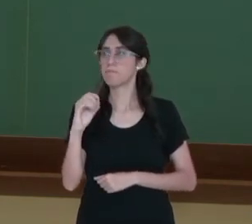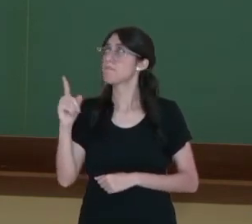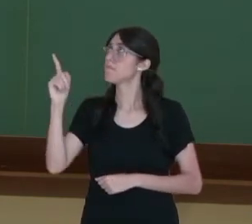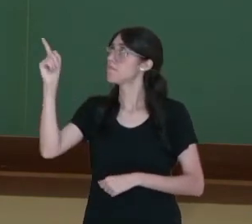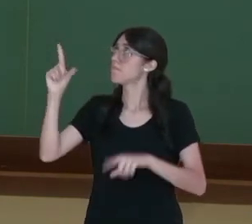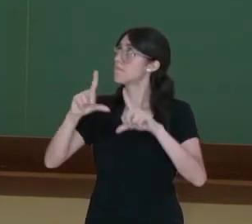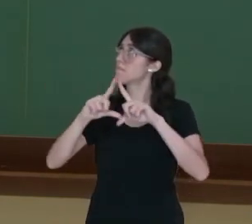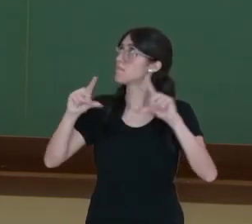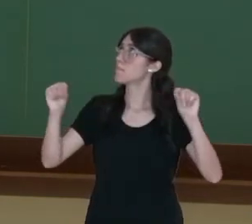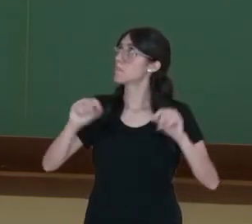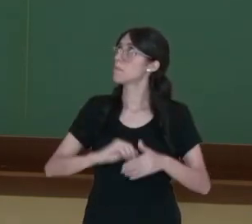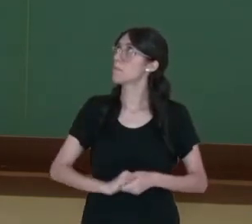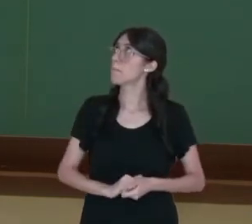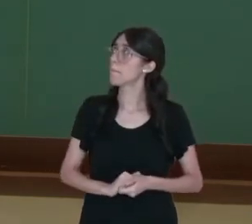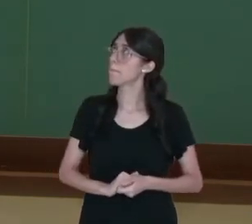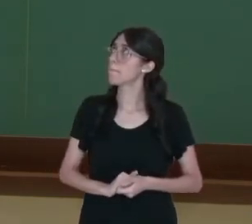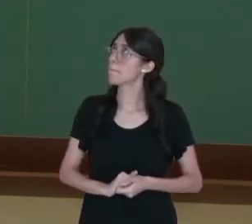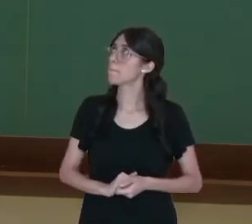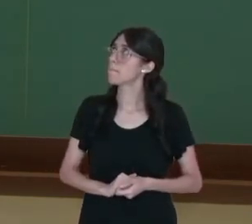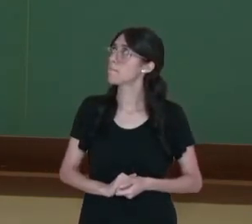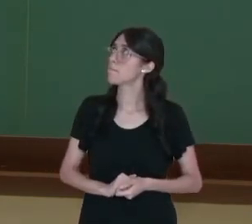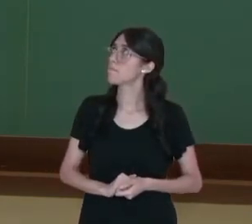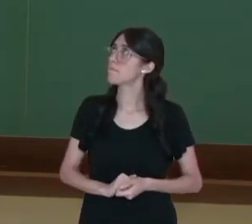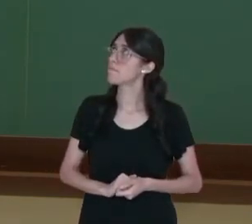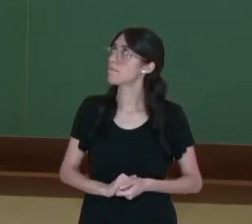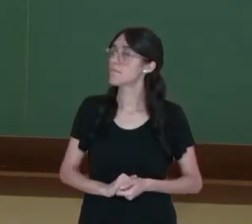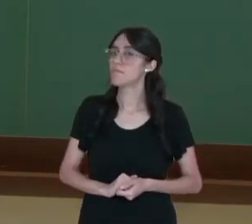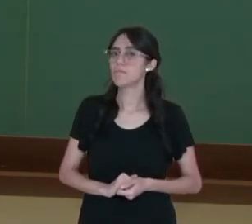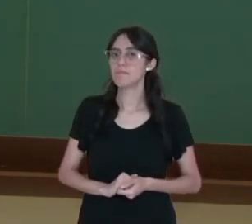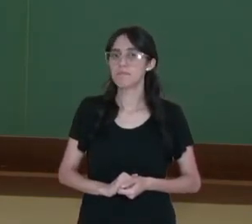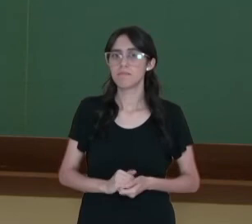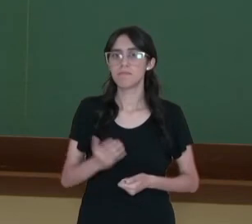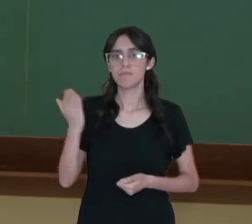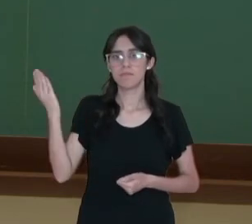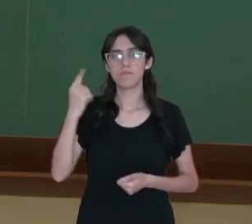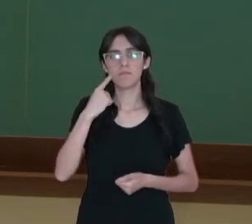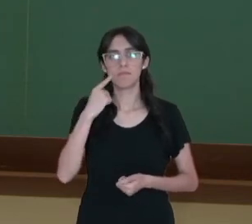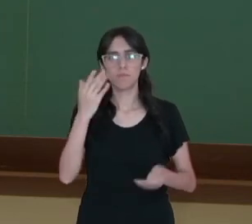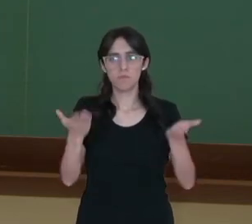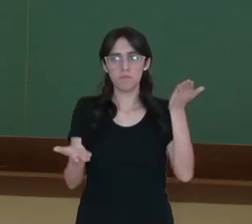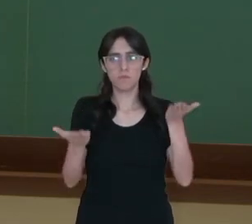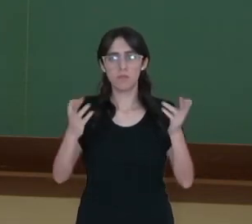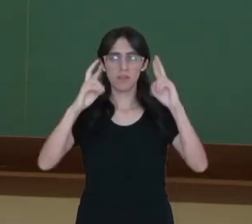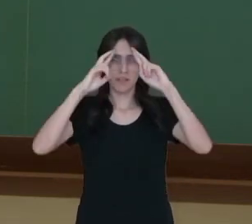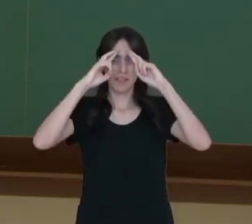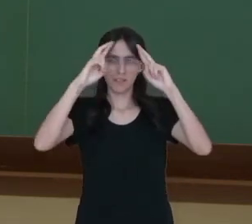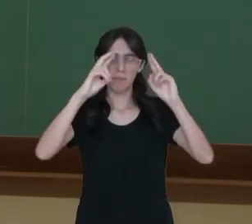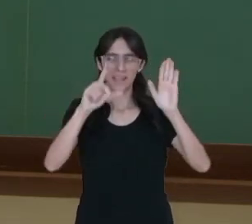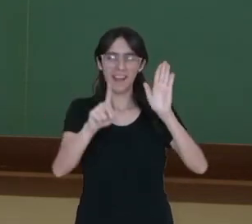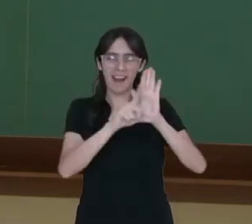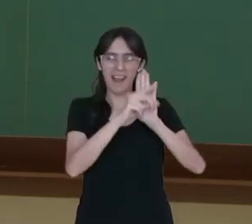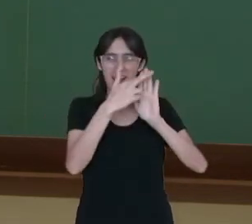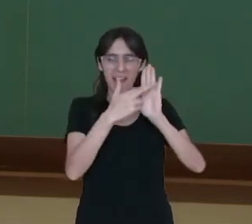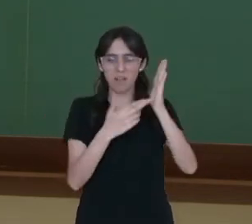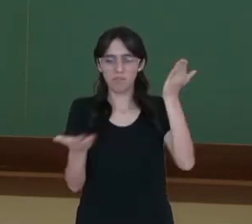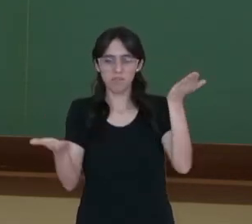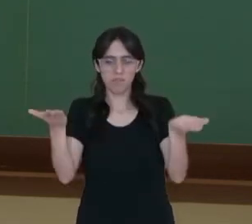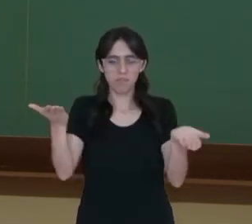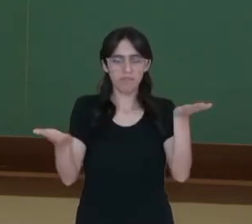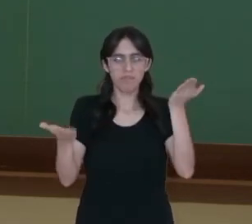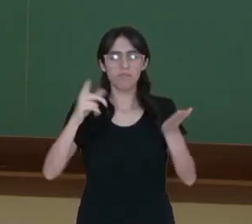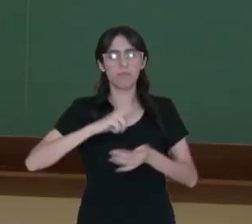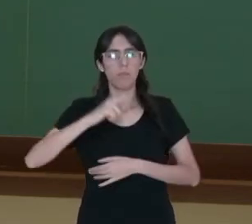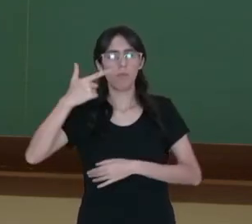mais H2O formando H3PO4. Fizemos o balanceamento para respeitar a lei da conservação das massas e as outras